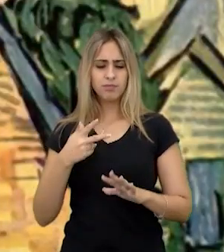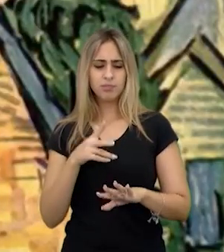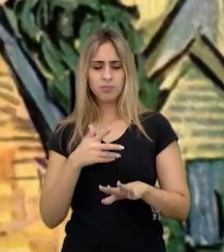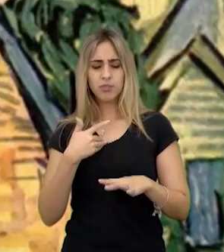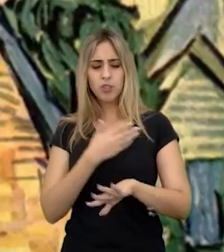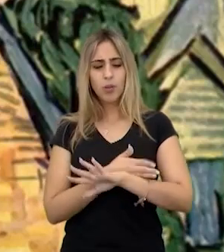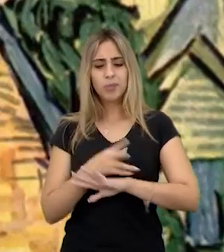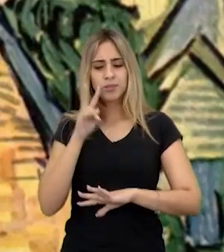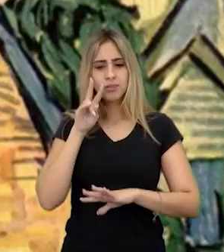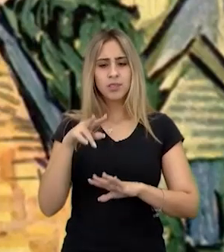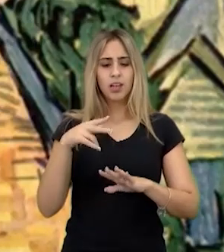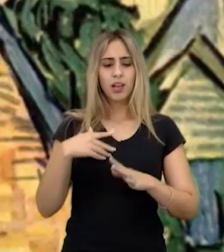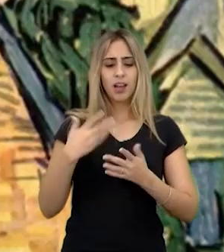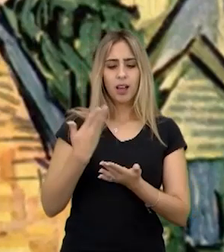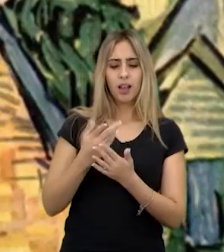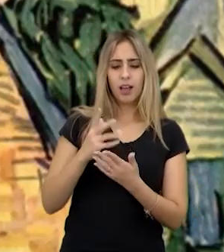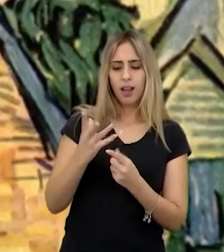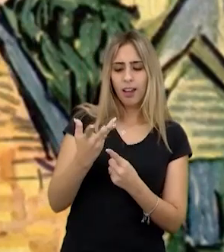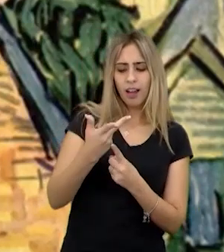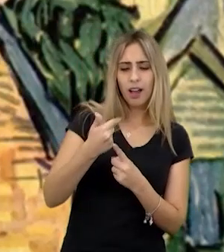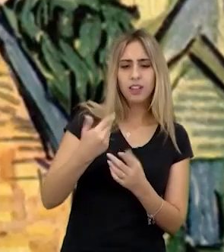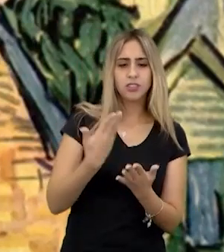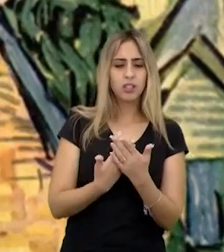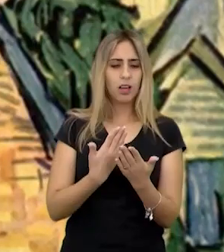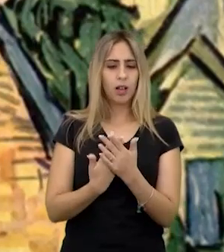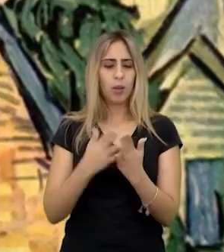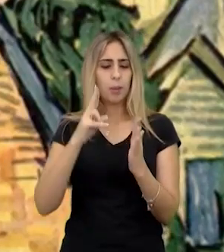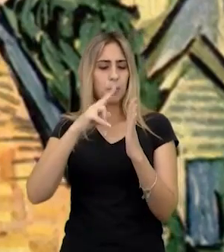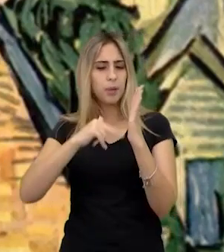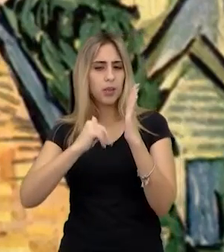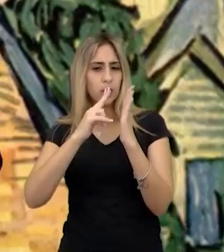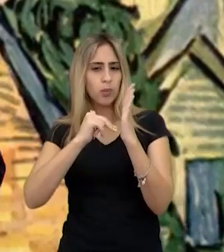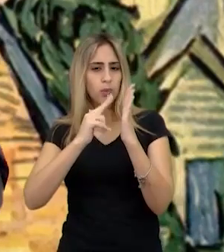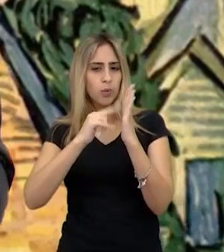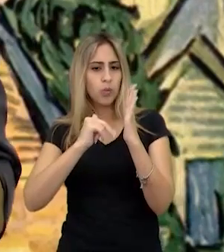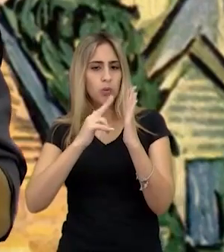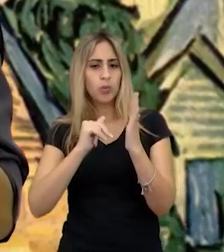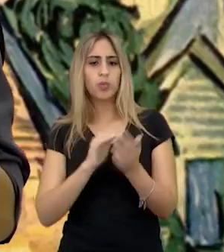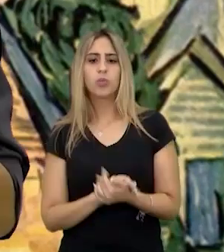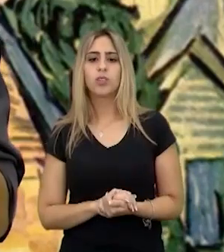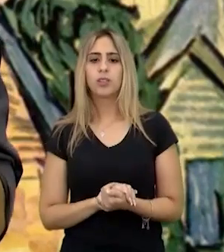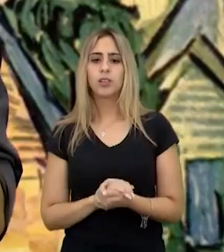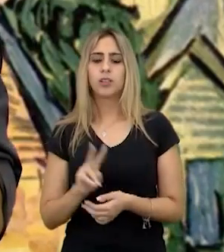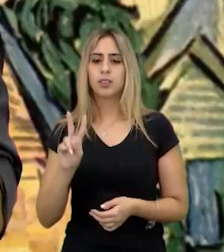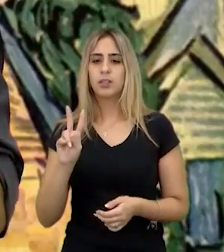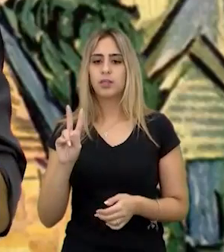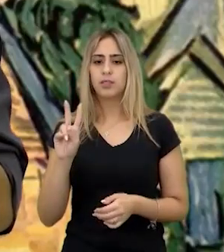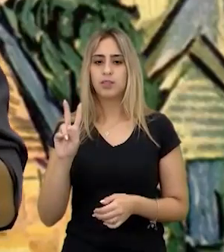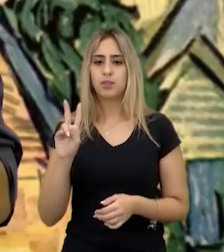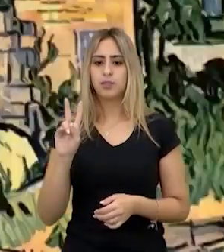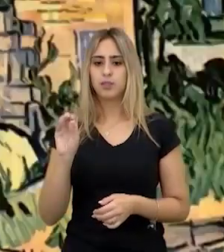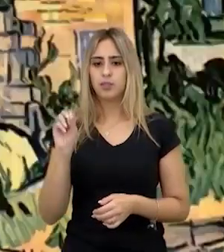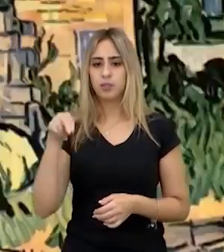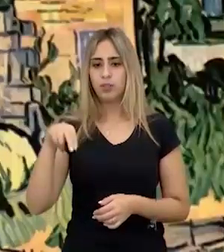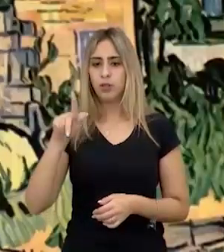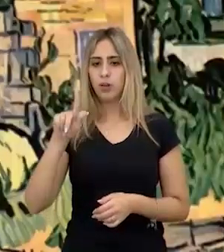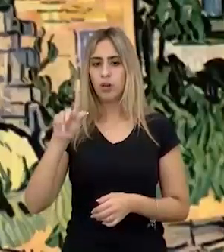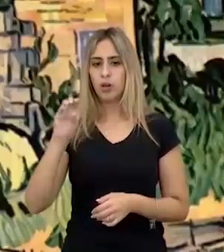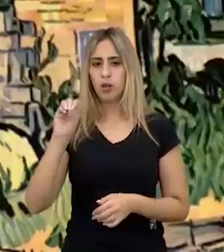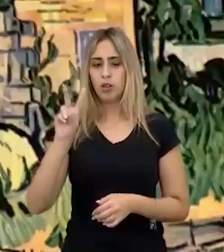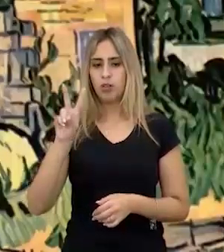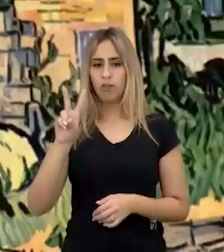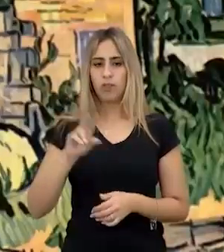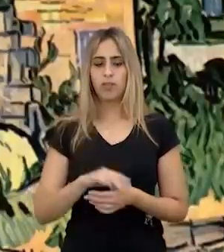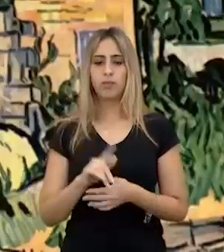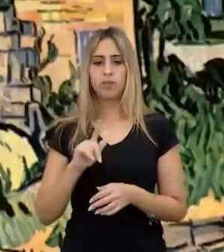de artes, que envolvem artes, né? Já começo a pensar em pinturas. Olha, tem um Van Gogh aqui atrás, né? Sim, temos um Van Gogh aqui atrás. Hoje nós temos várias